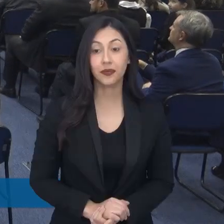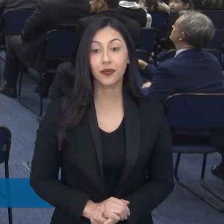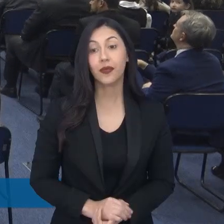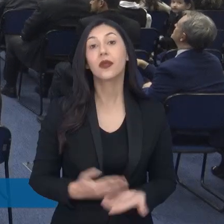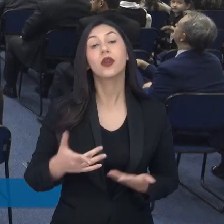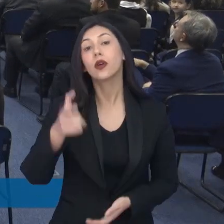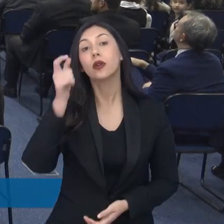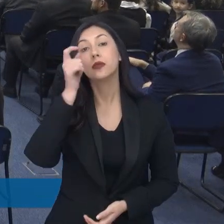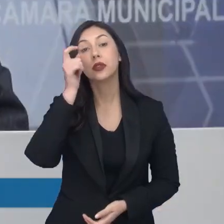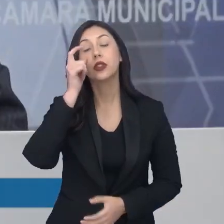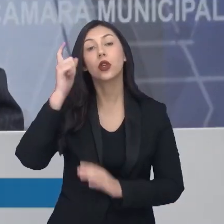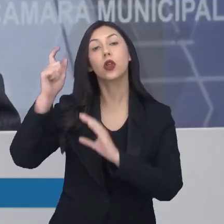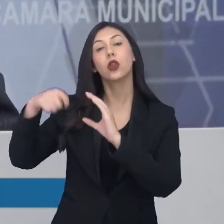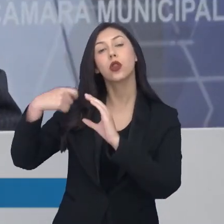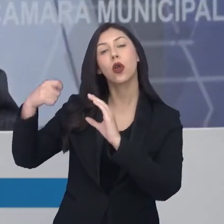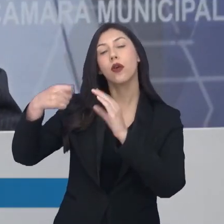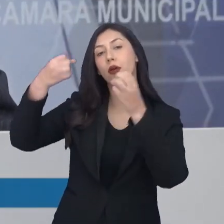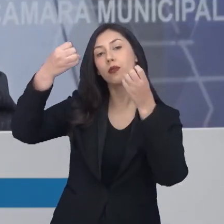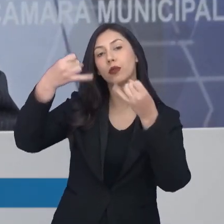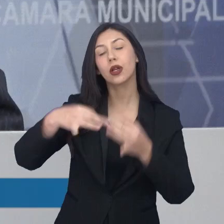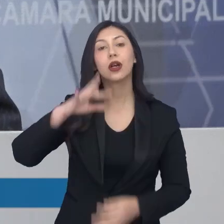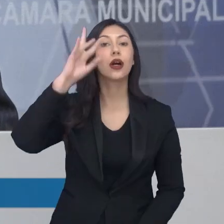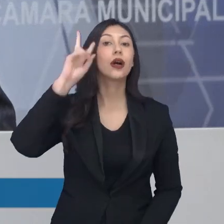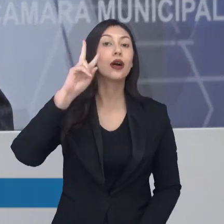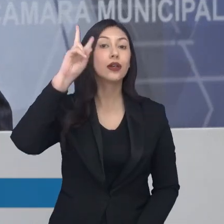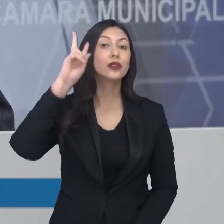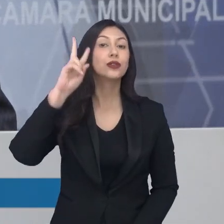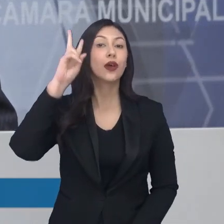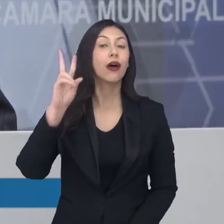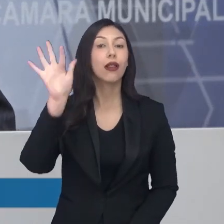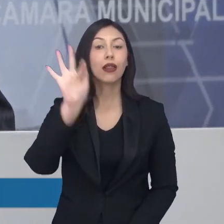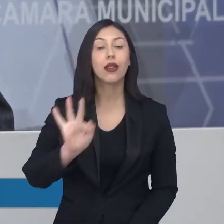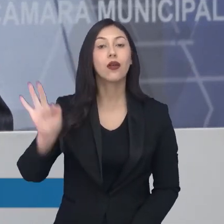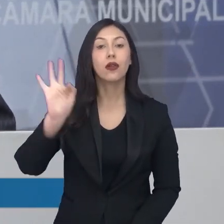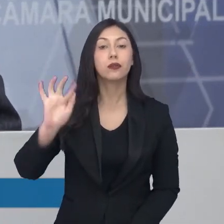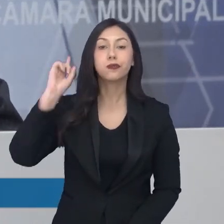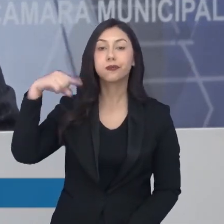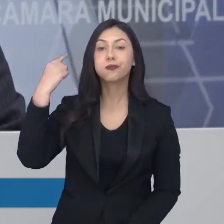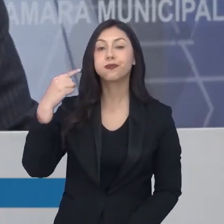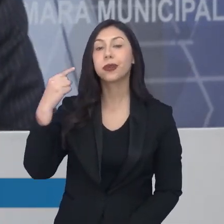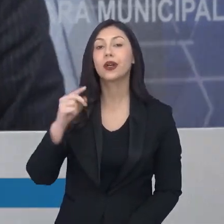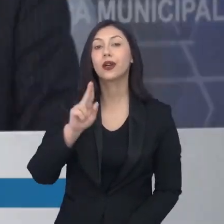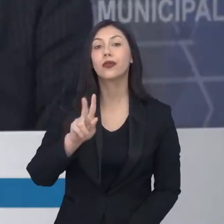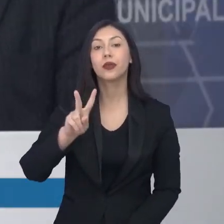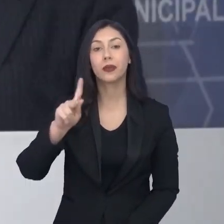Assistiremos agora a um vídeo que conta um pouquinho da história da Faculdade de Direito da Univap.